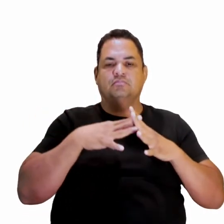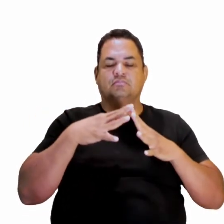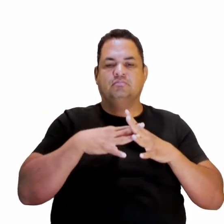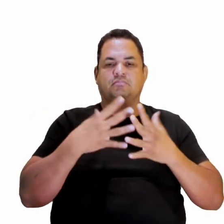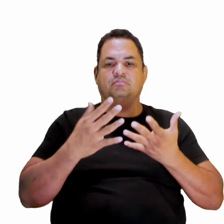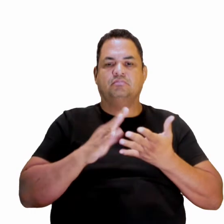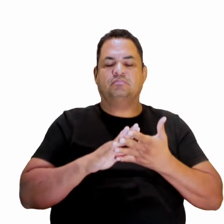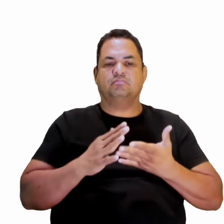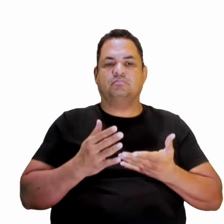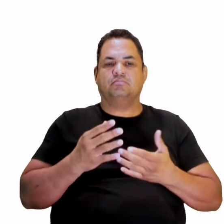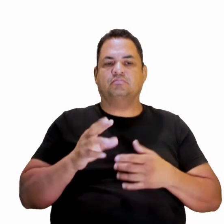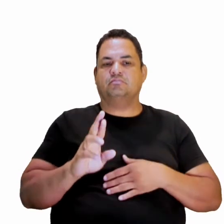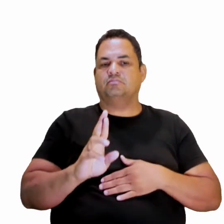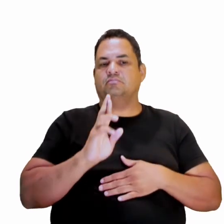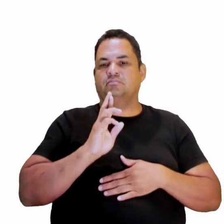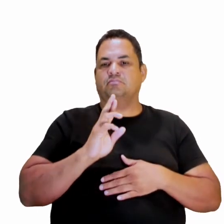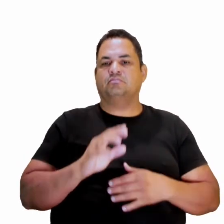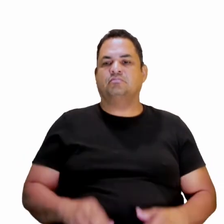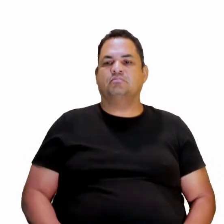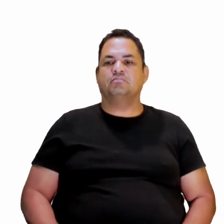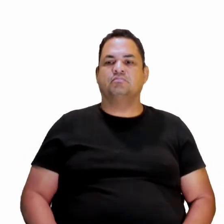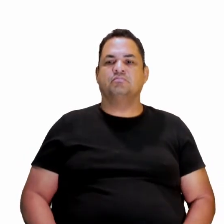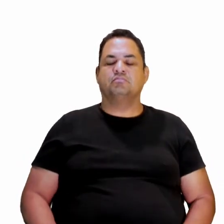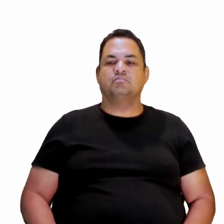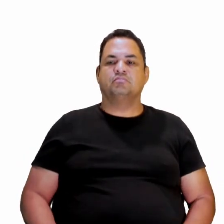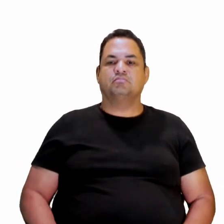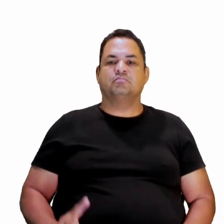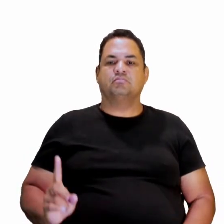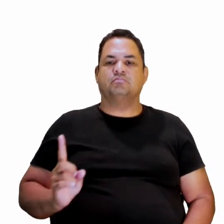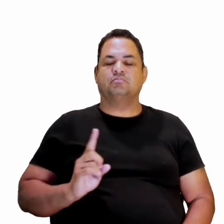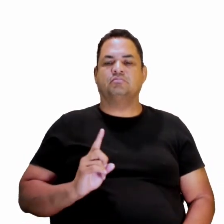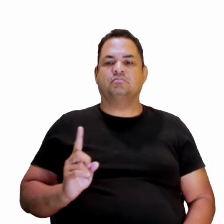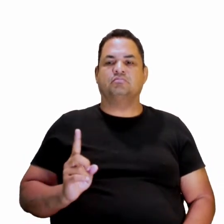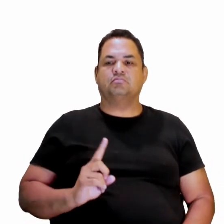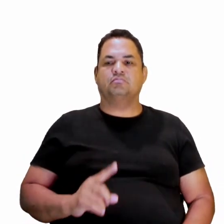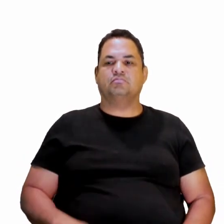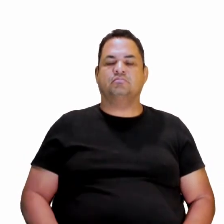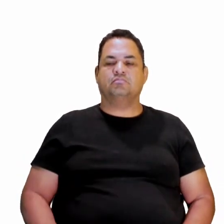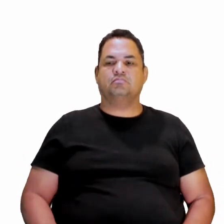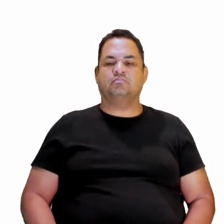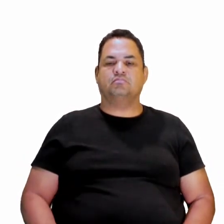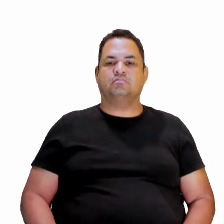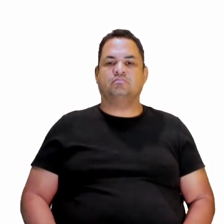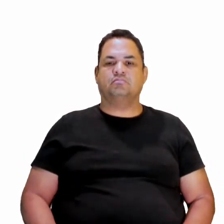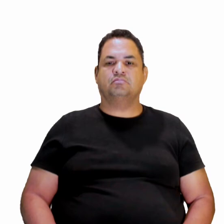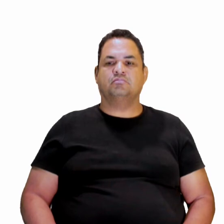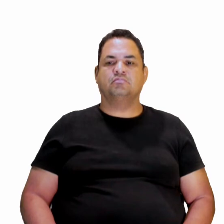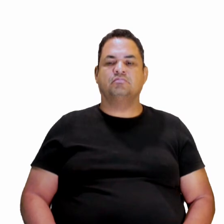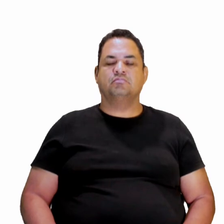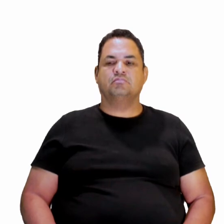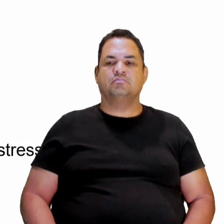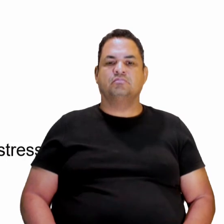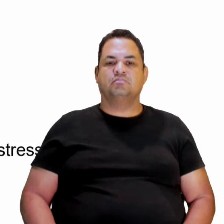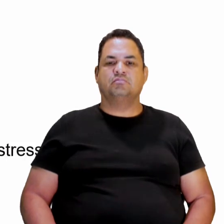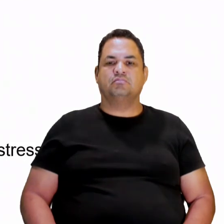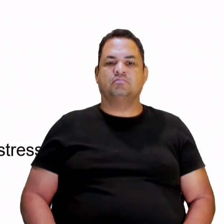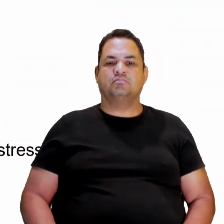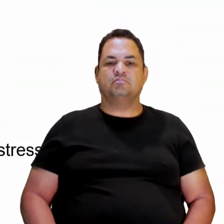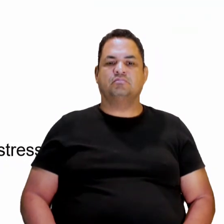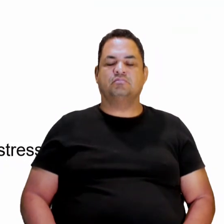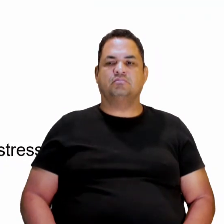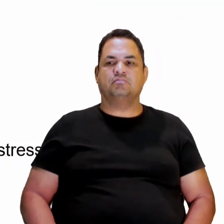houve. Então, a resposta aqui vai ser is not. Então, neste caso aqui, então, recapitulando